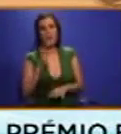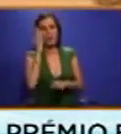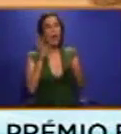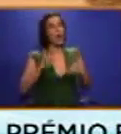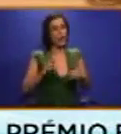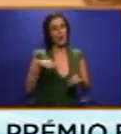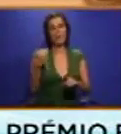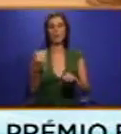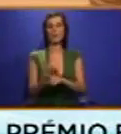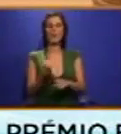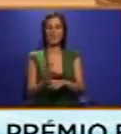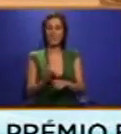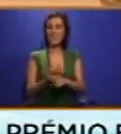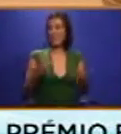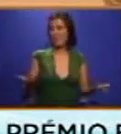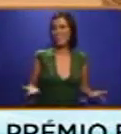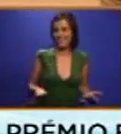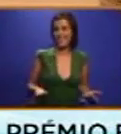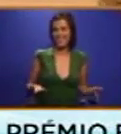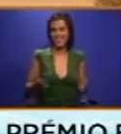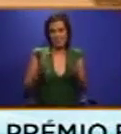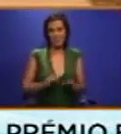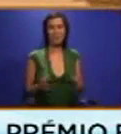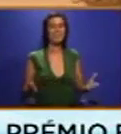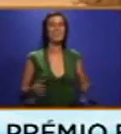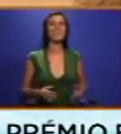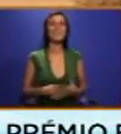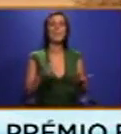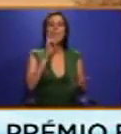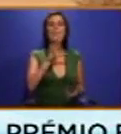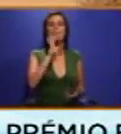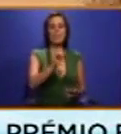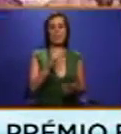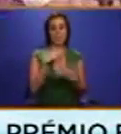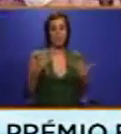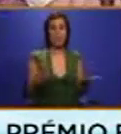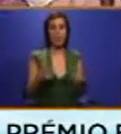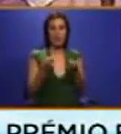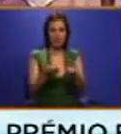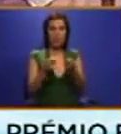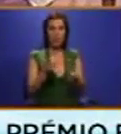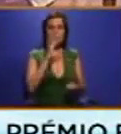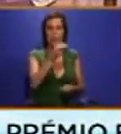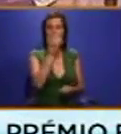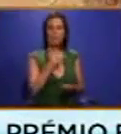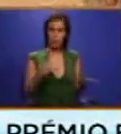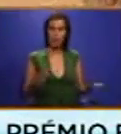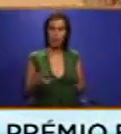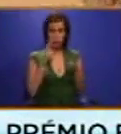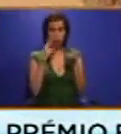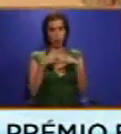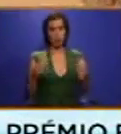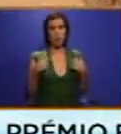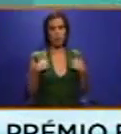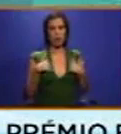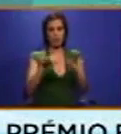contas depois as compras e a sua mãe foi uma grande impulsionadora ela ficou contente quando descobriu que